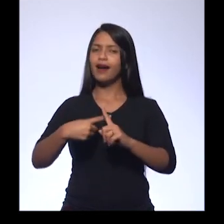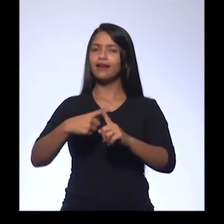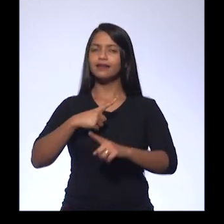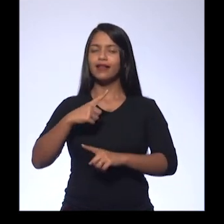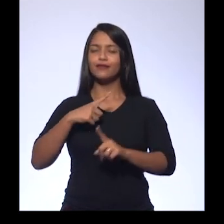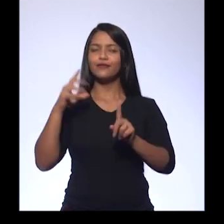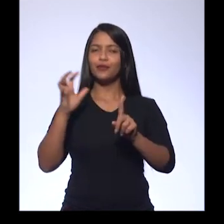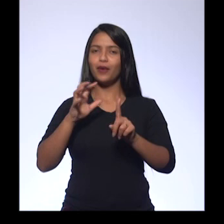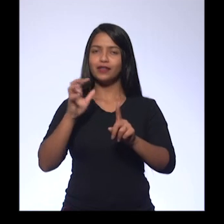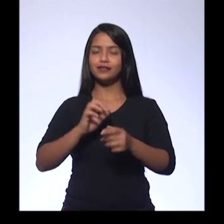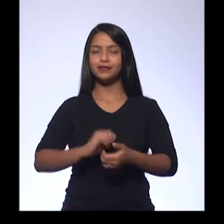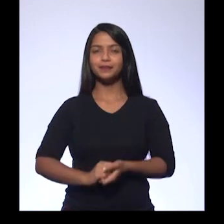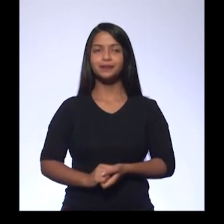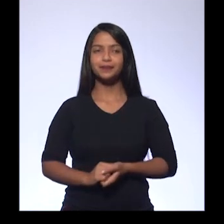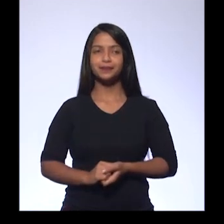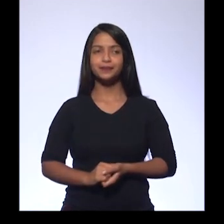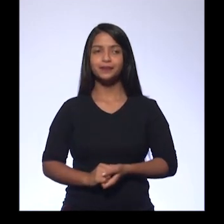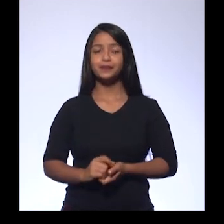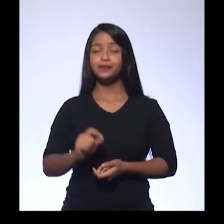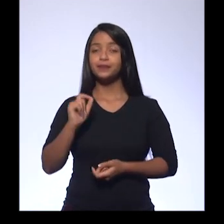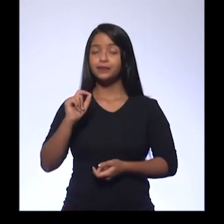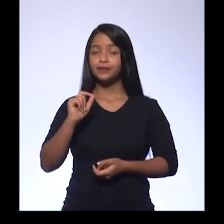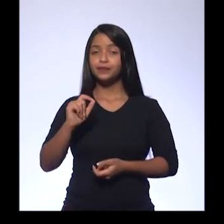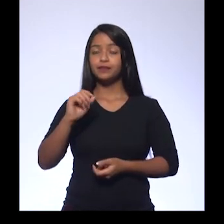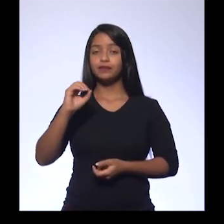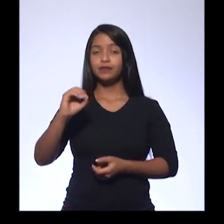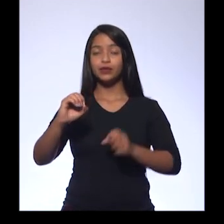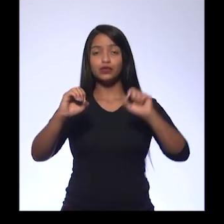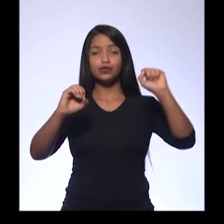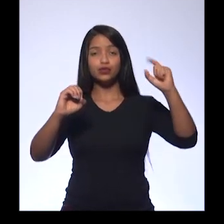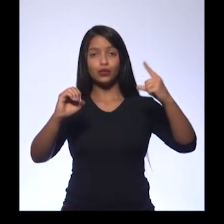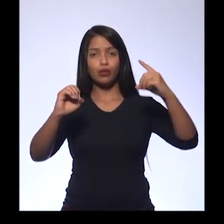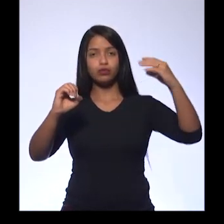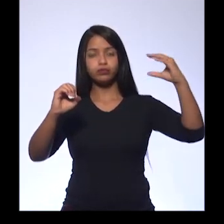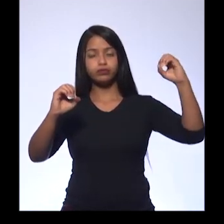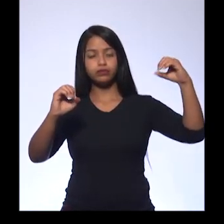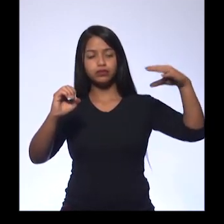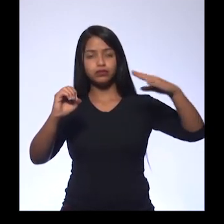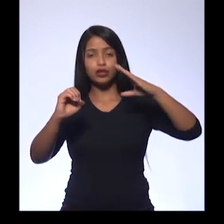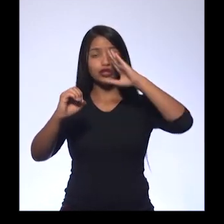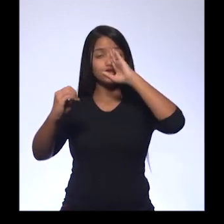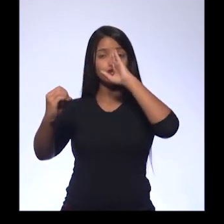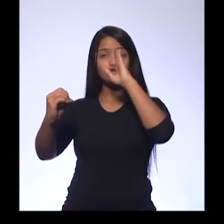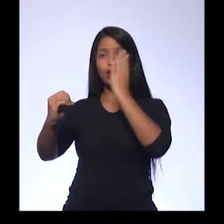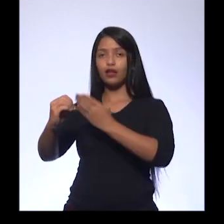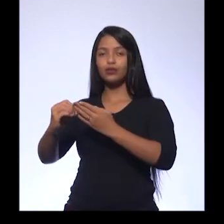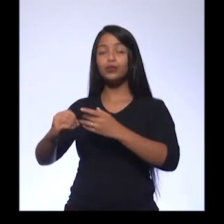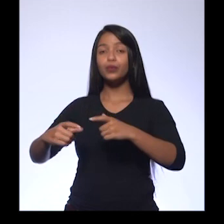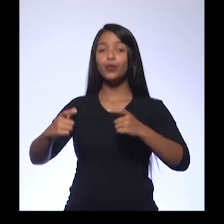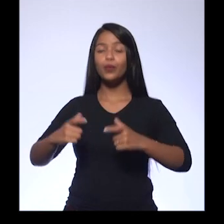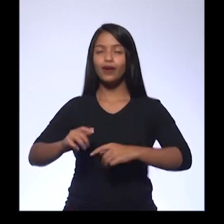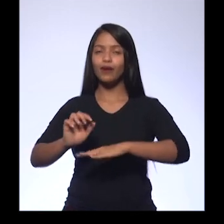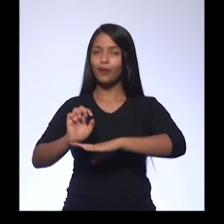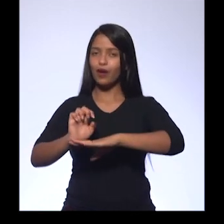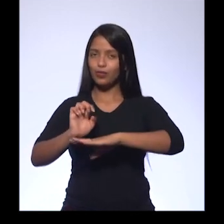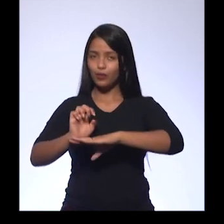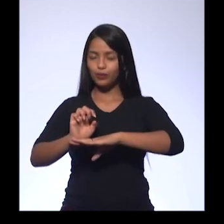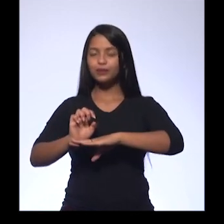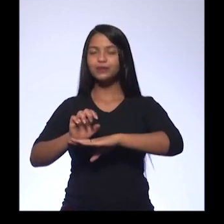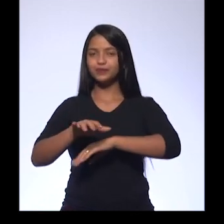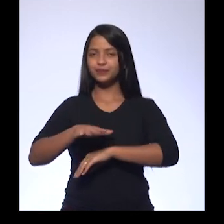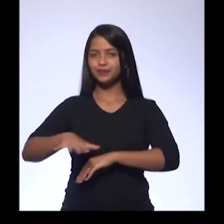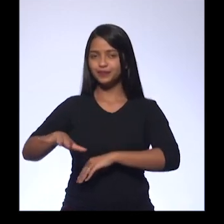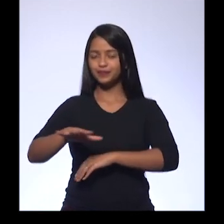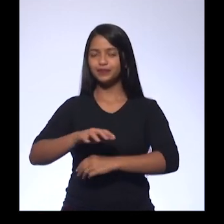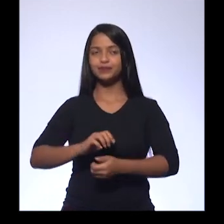você tem ali a incidência direta na região do Equador, né, e você vai ter uma incidência mais espalhada conforme